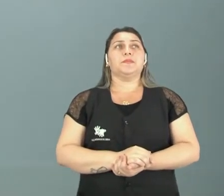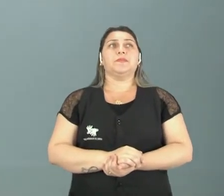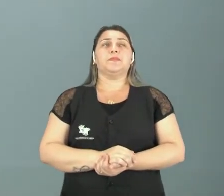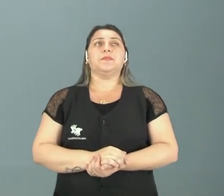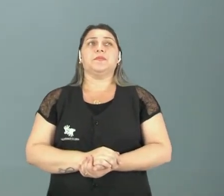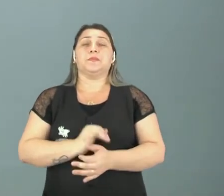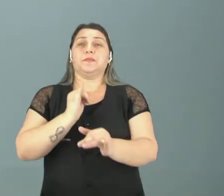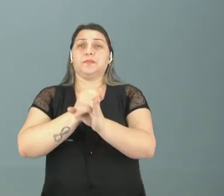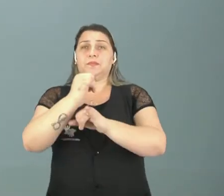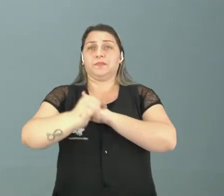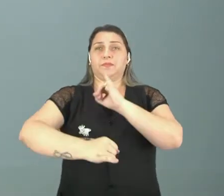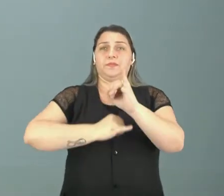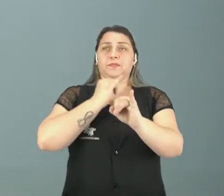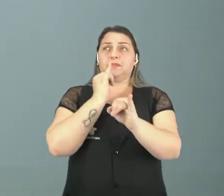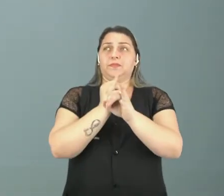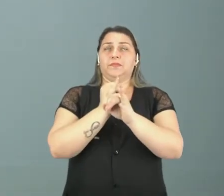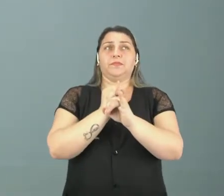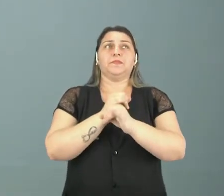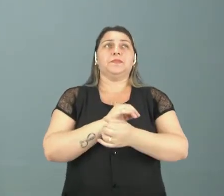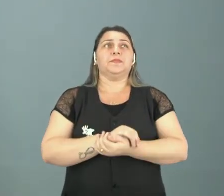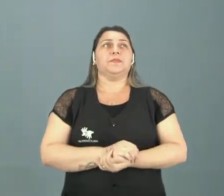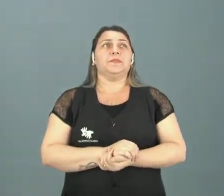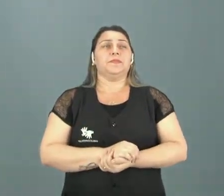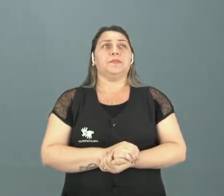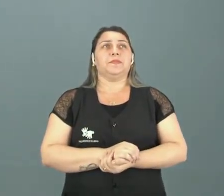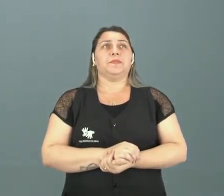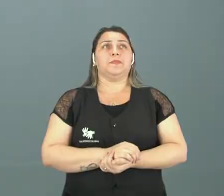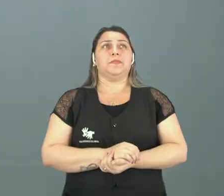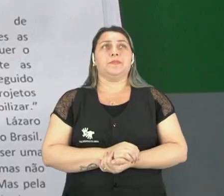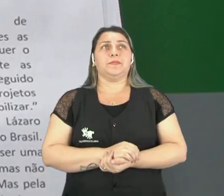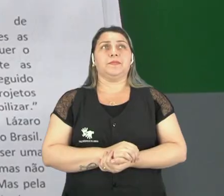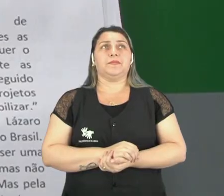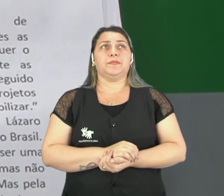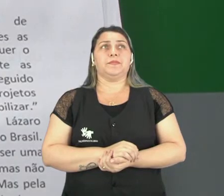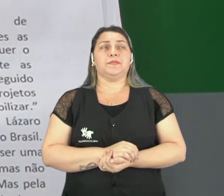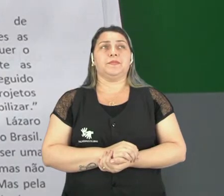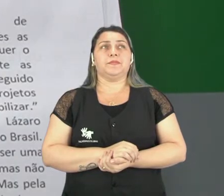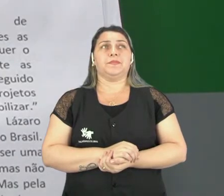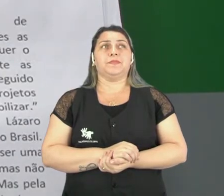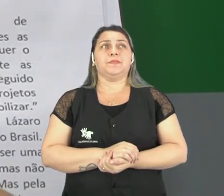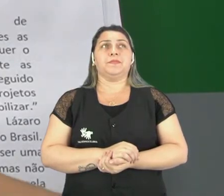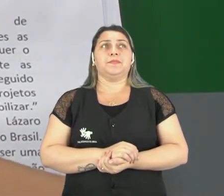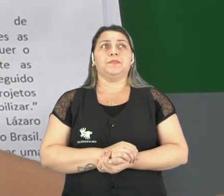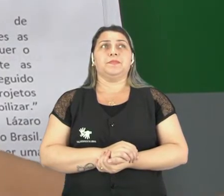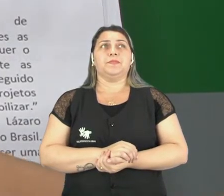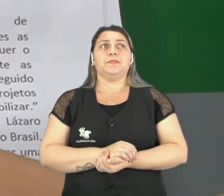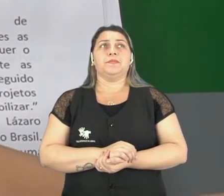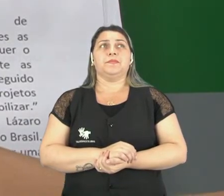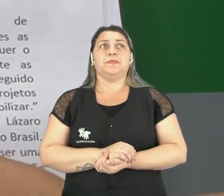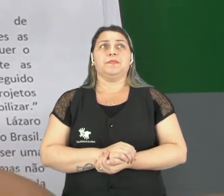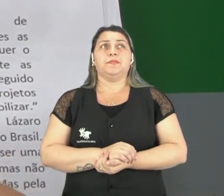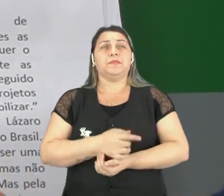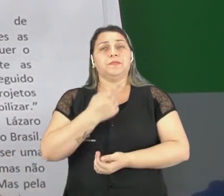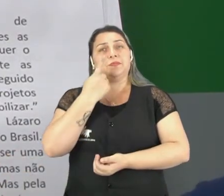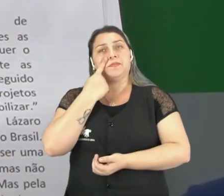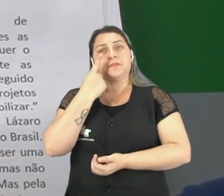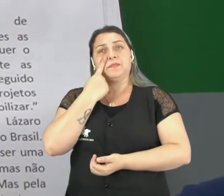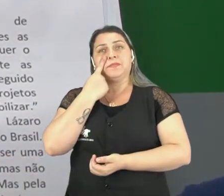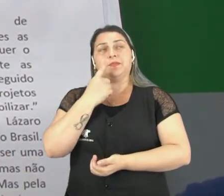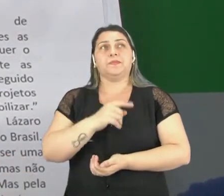ó. Na internet. Quero que vocês vejam o exemplo aí da internet. Vamos lá, ó. Aqui vocês vão observar,